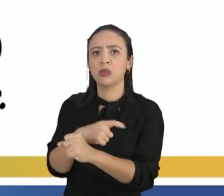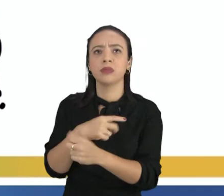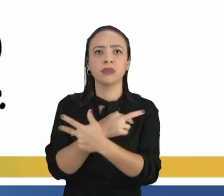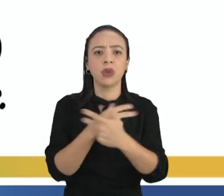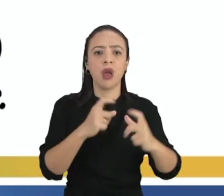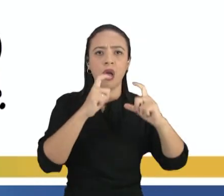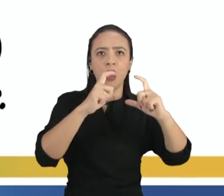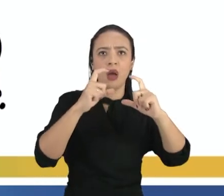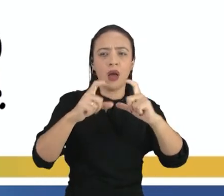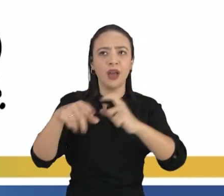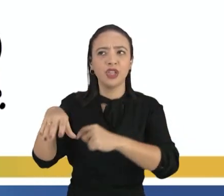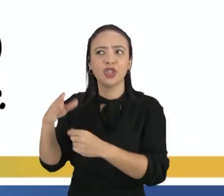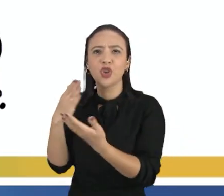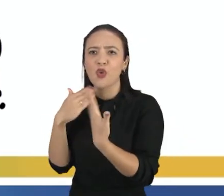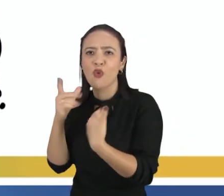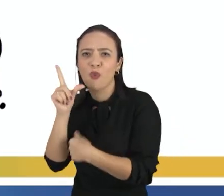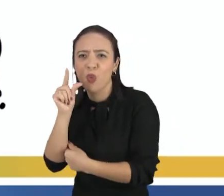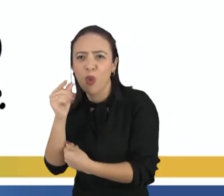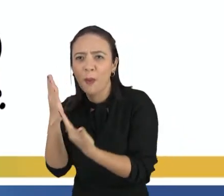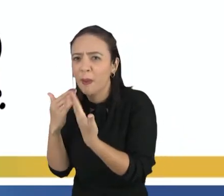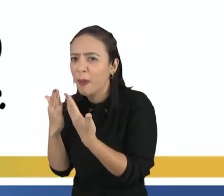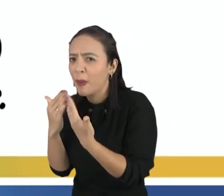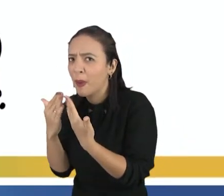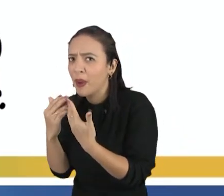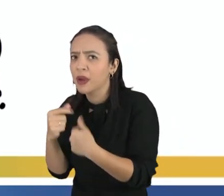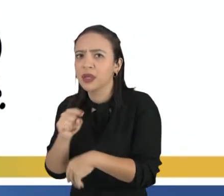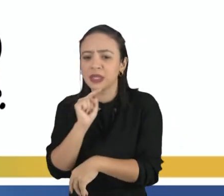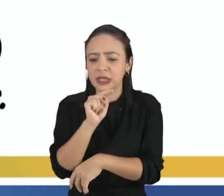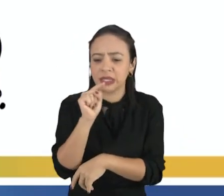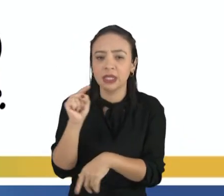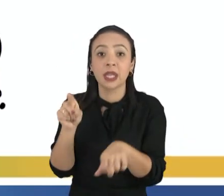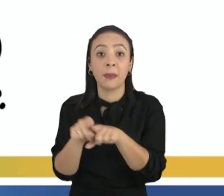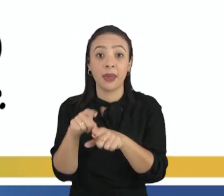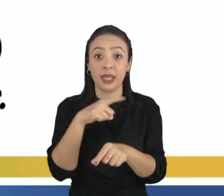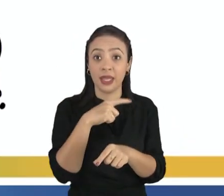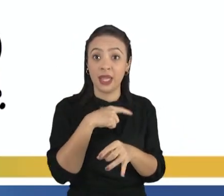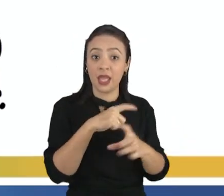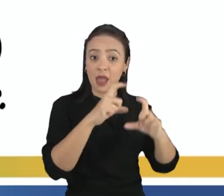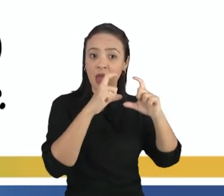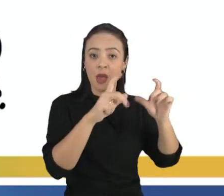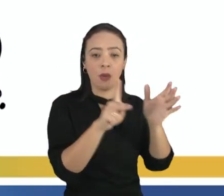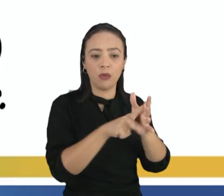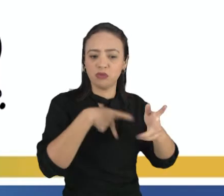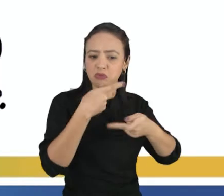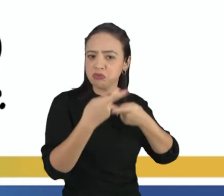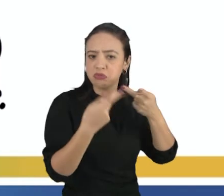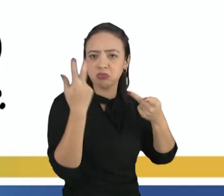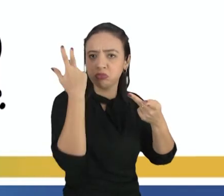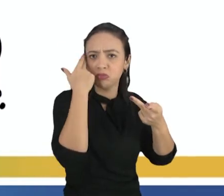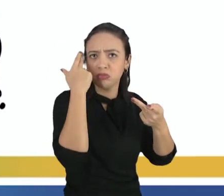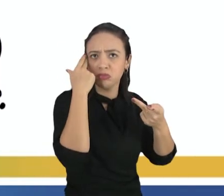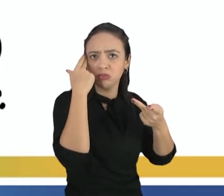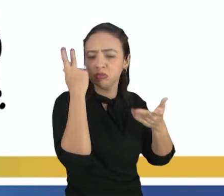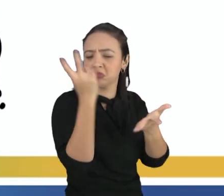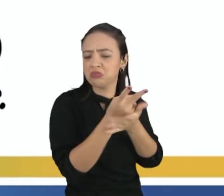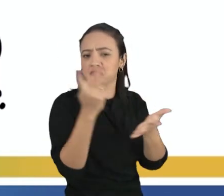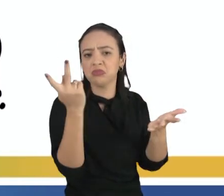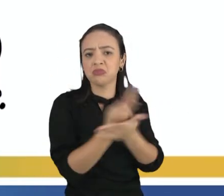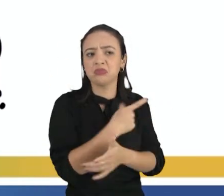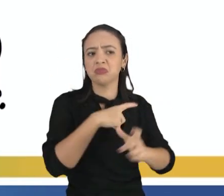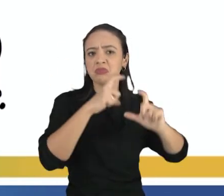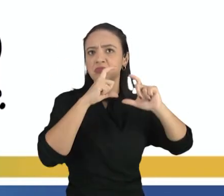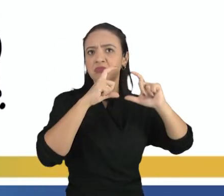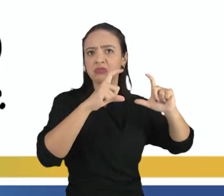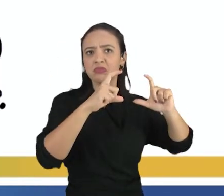balões de cochicho, né, que é representado por pontilhados. Nós temos o balão de fala normal, que é o balão mais comum, né, que tem